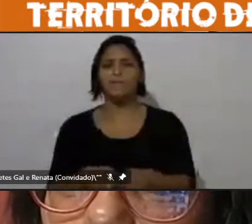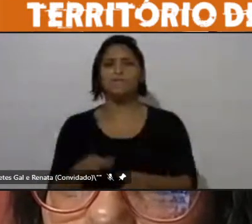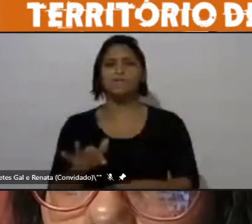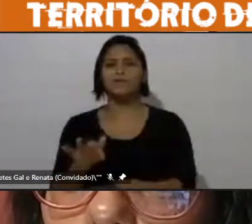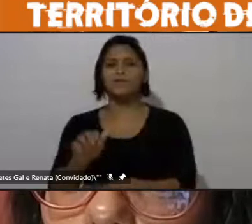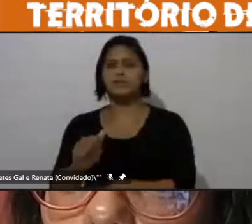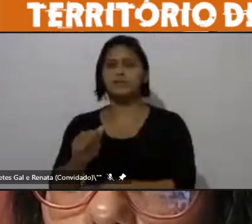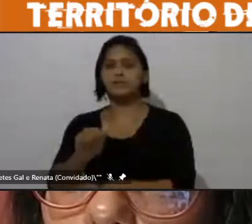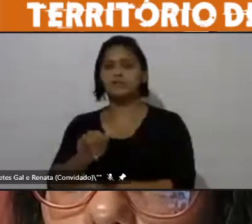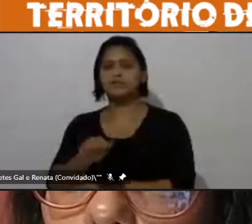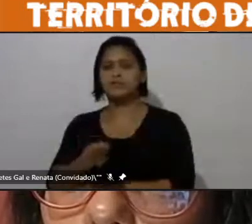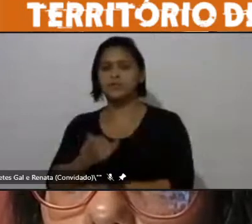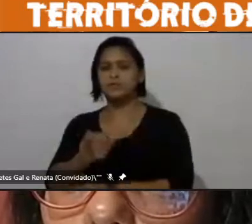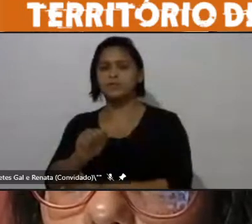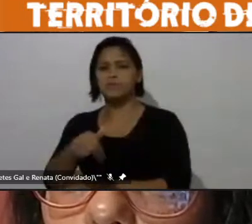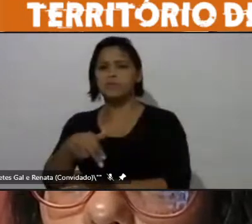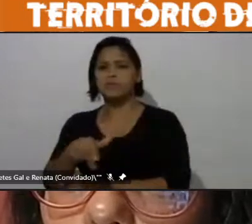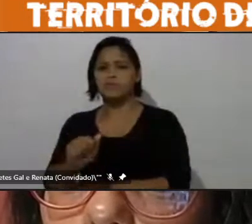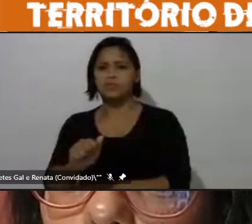ela comentou